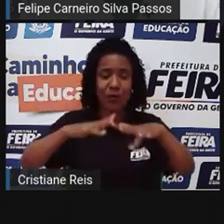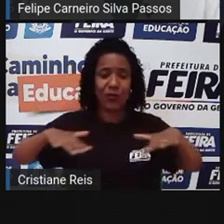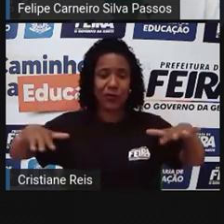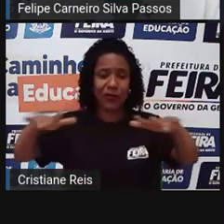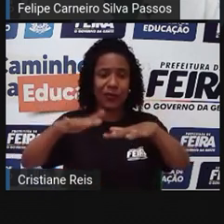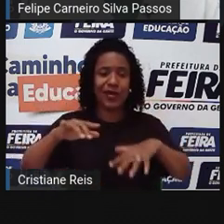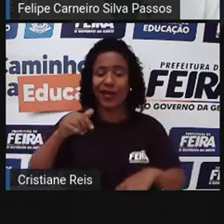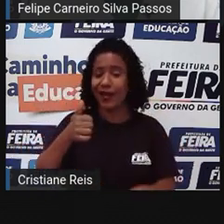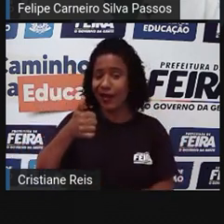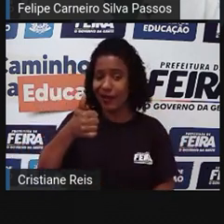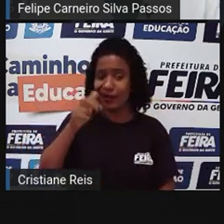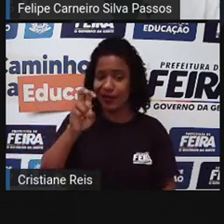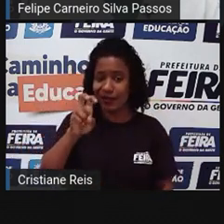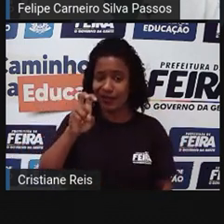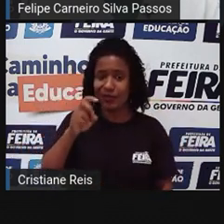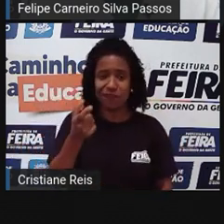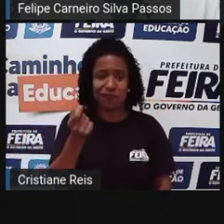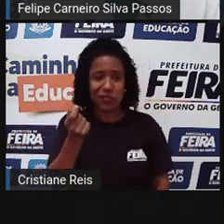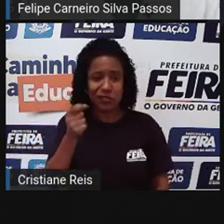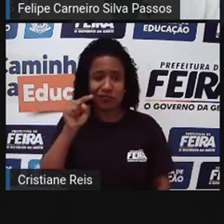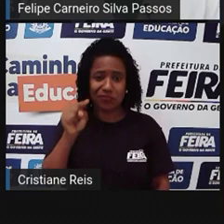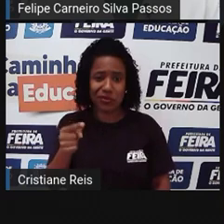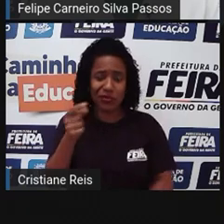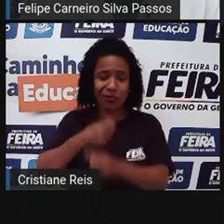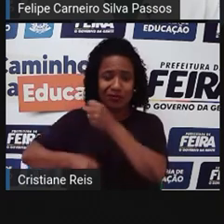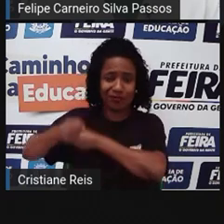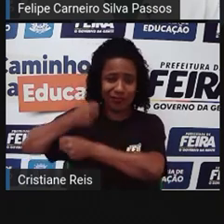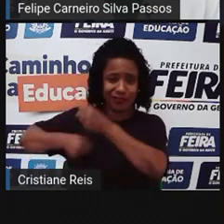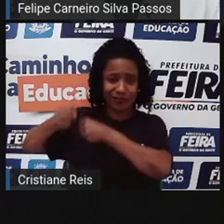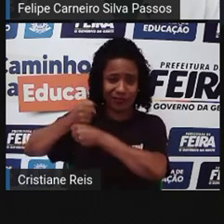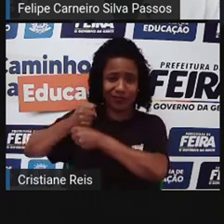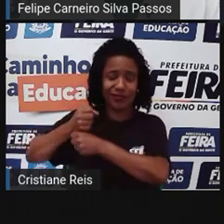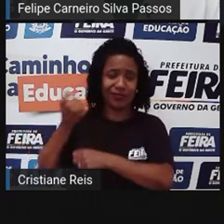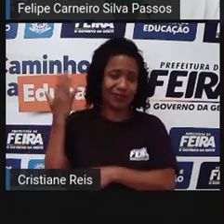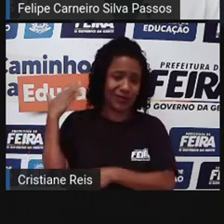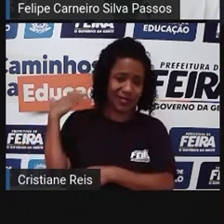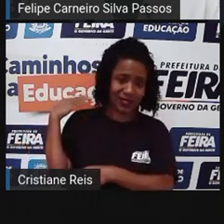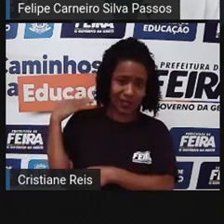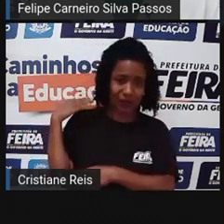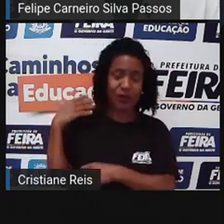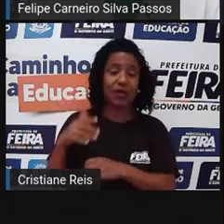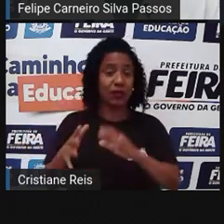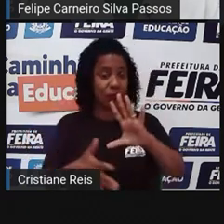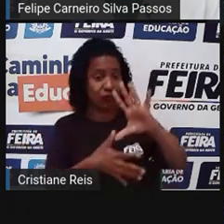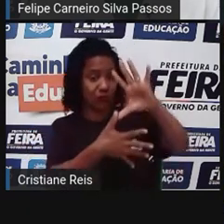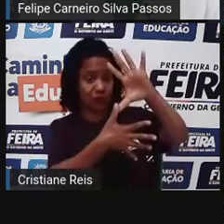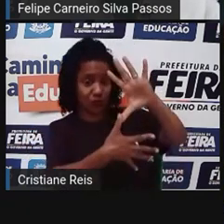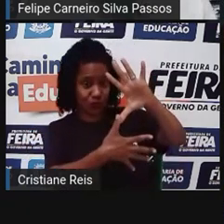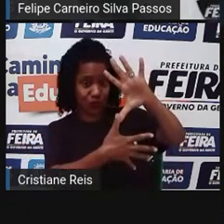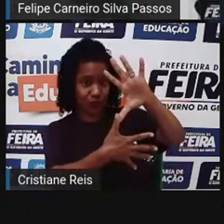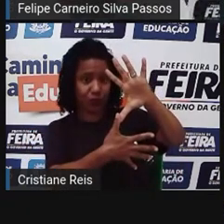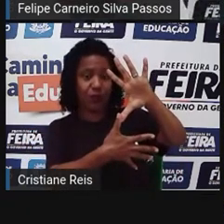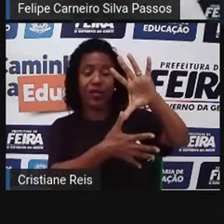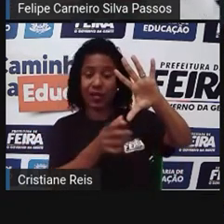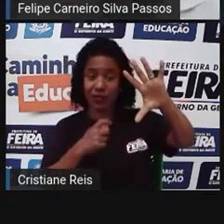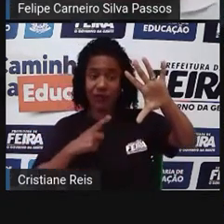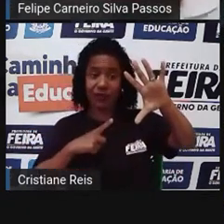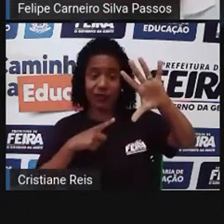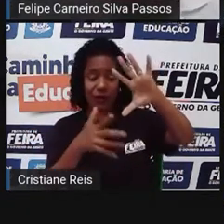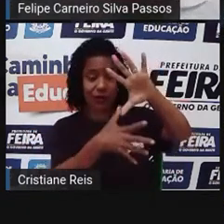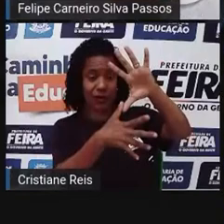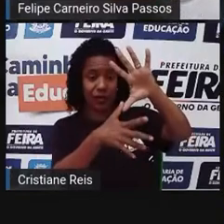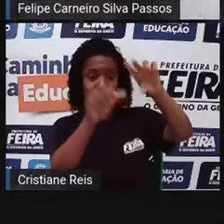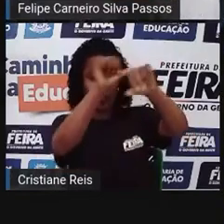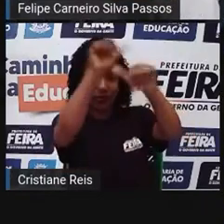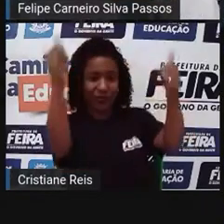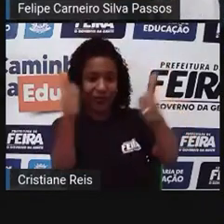15, 20 mil anos atrás. Foram descendo pelo continente americano e chegaram aqui no Brasil, que é o nosso objetivo